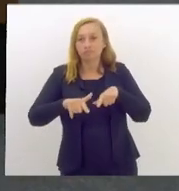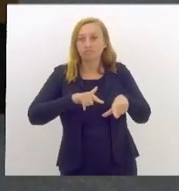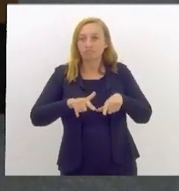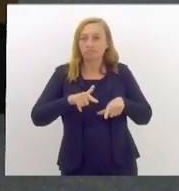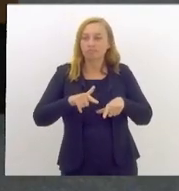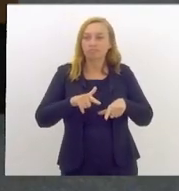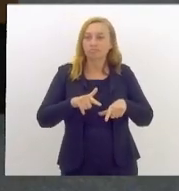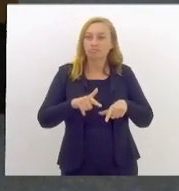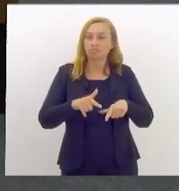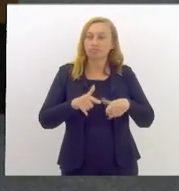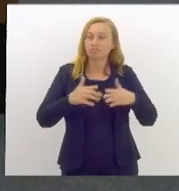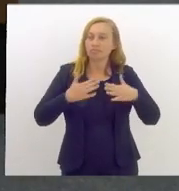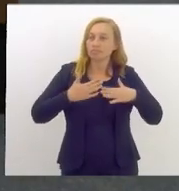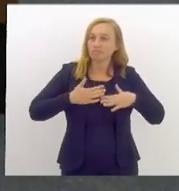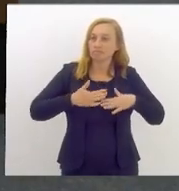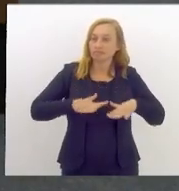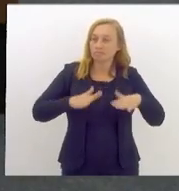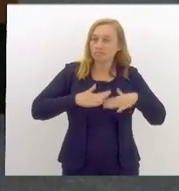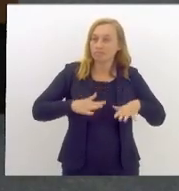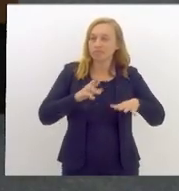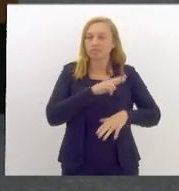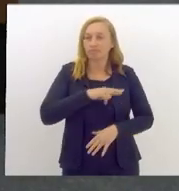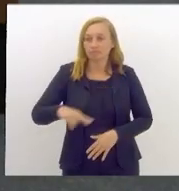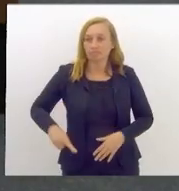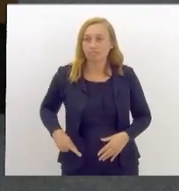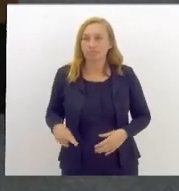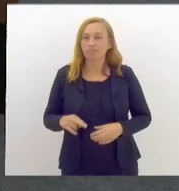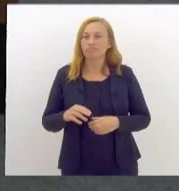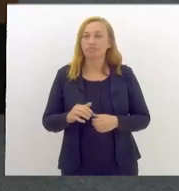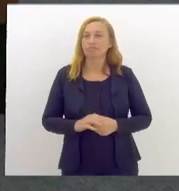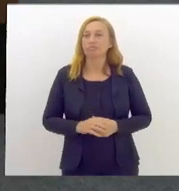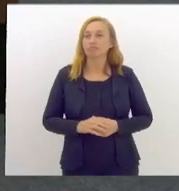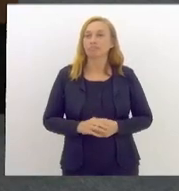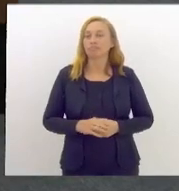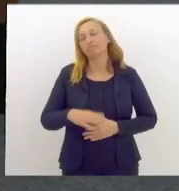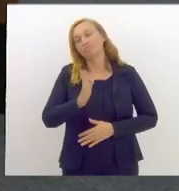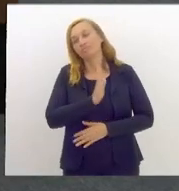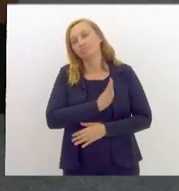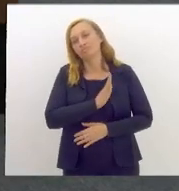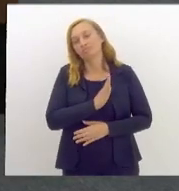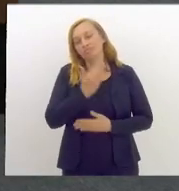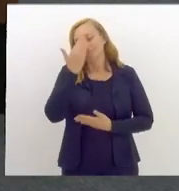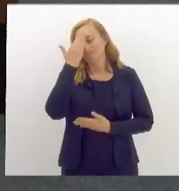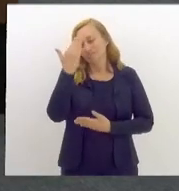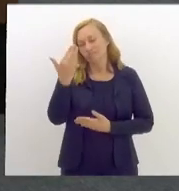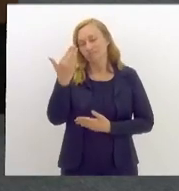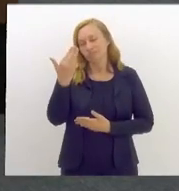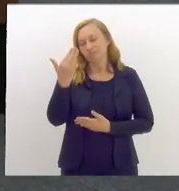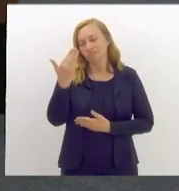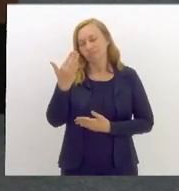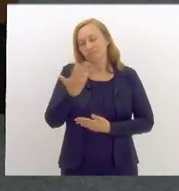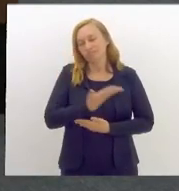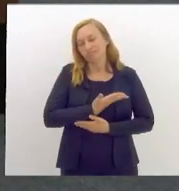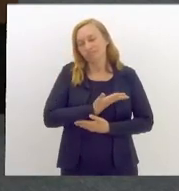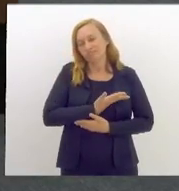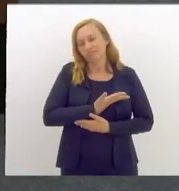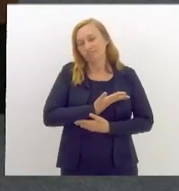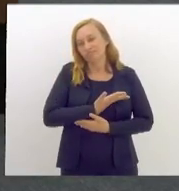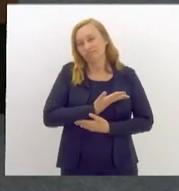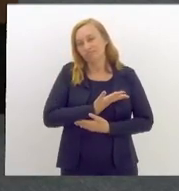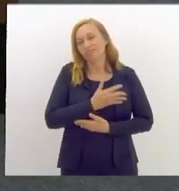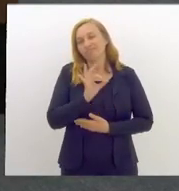a pacificação da nossa República leva no seu coração a minha gratidão a minha amizade